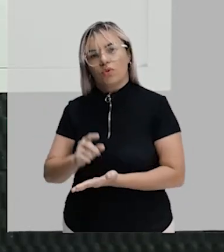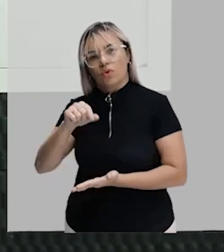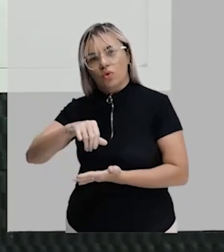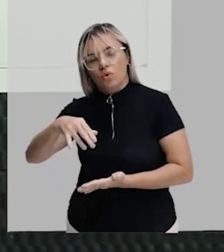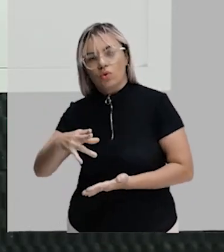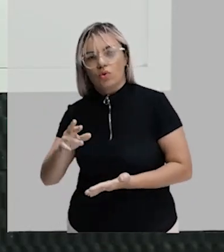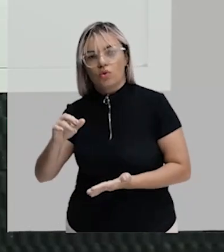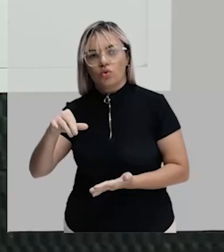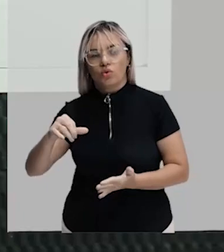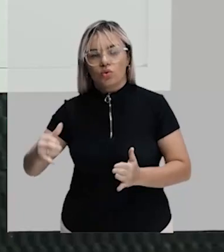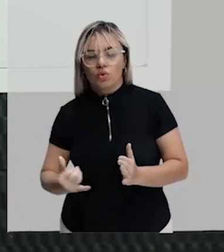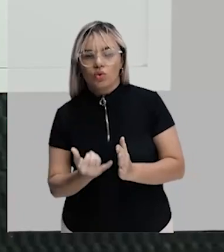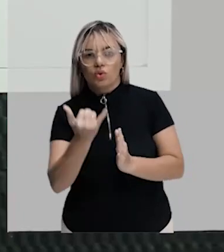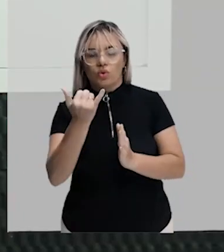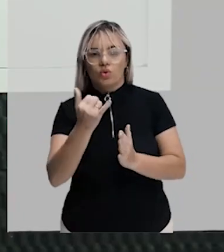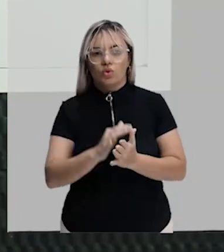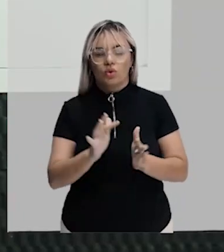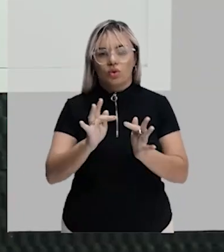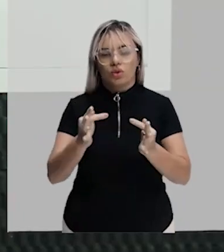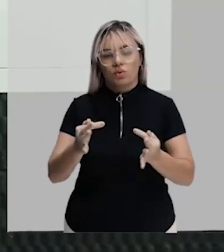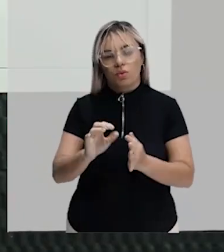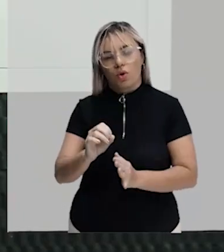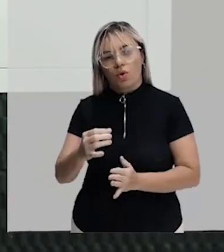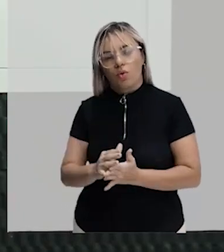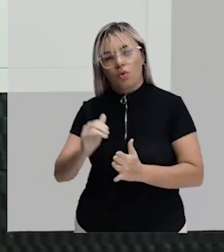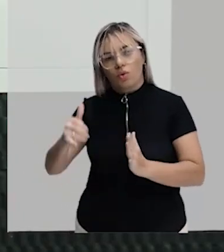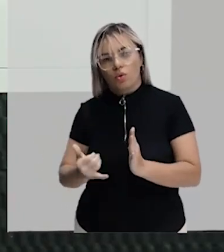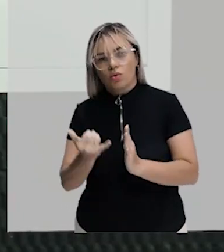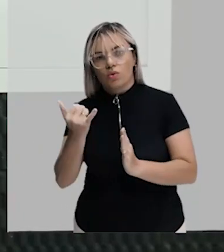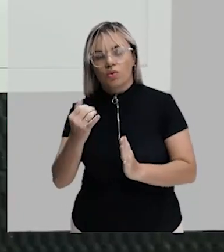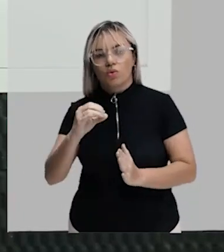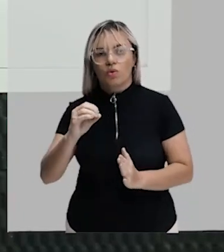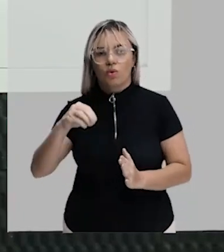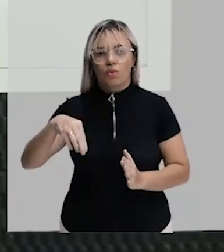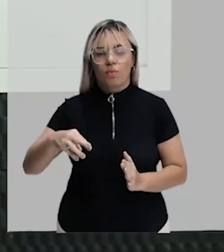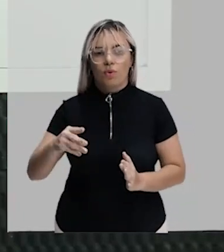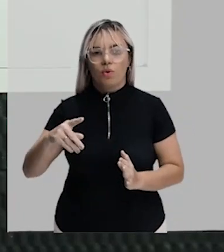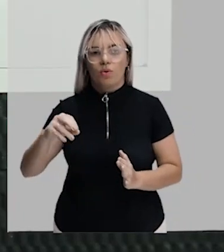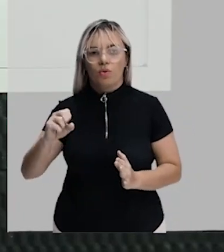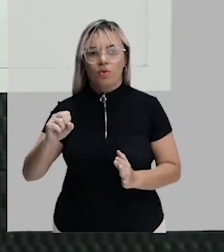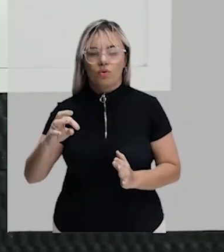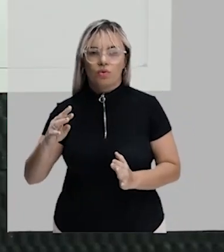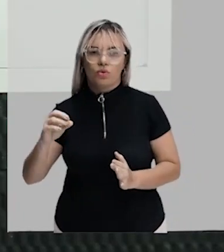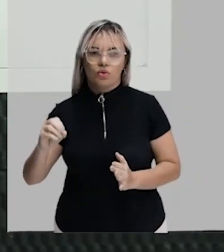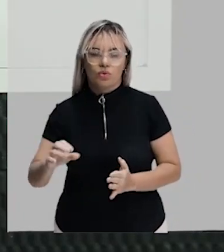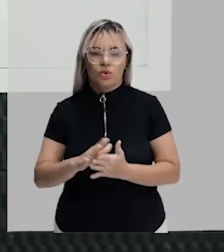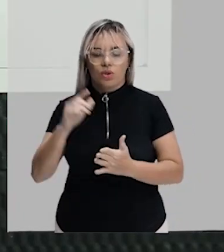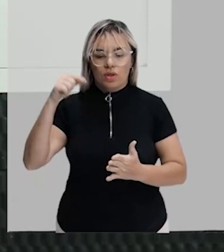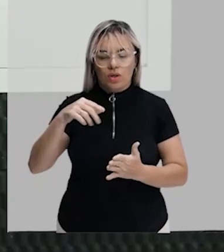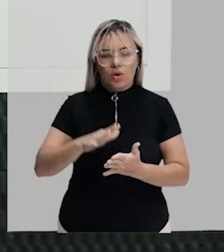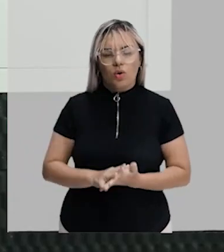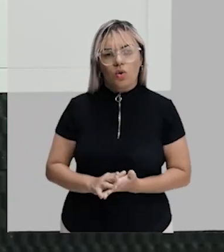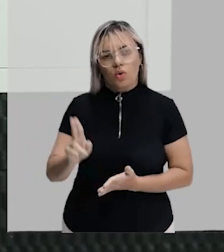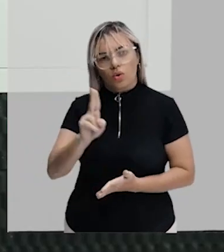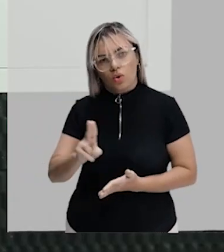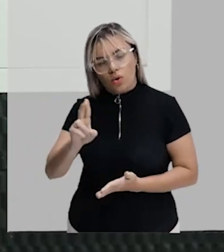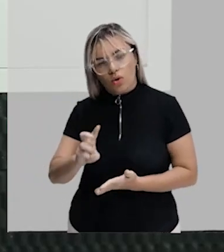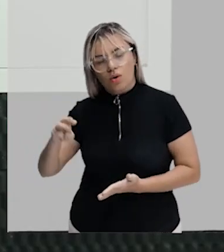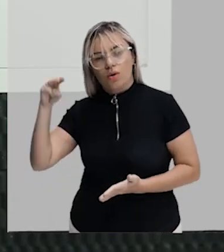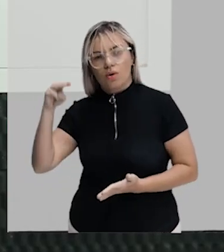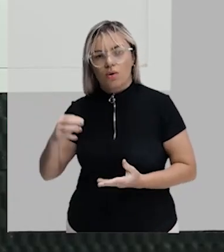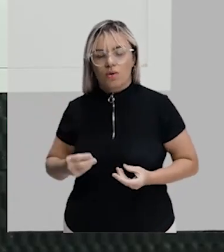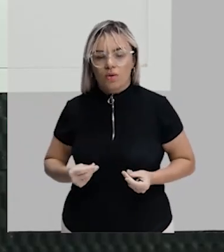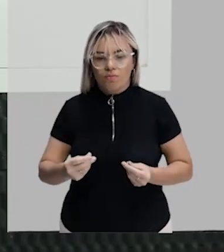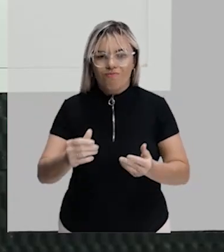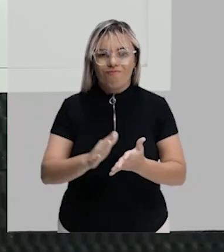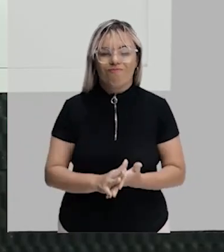simples, juro composto, né? Então, muito utilizado na matemática financeira, tá? Ele serve para você atualizar, né,